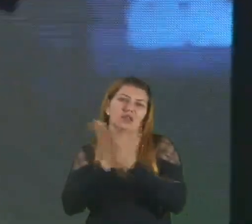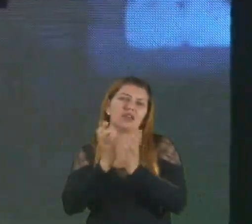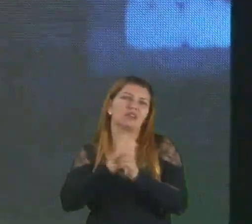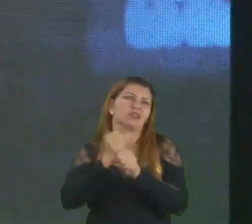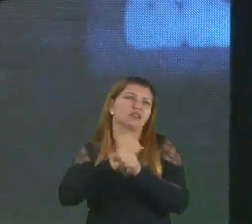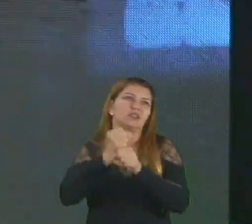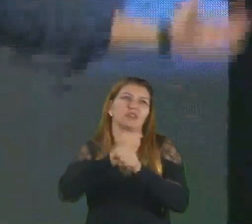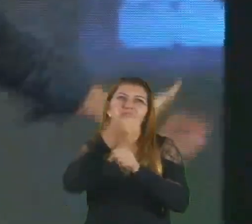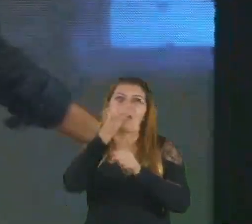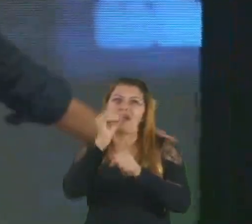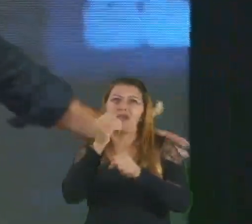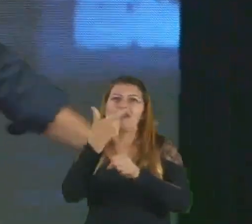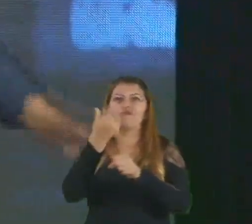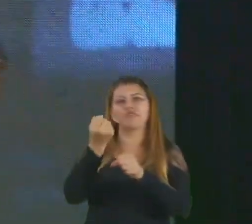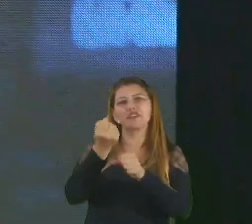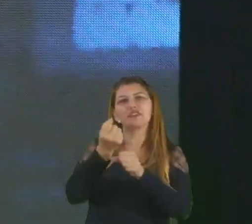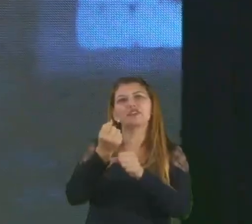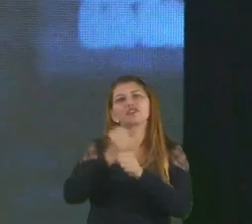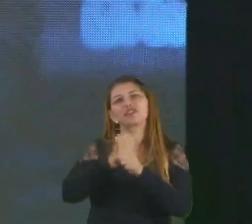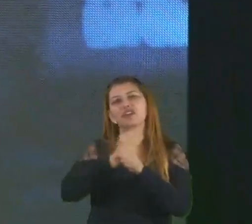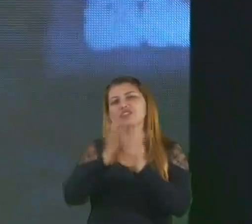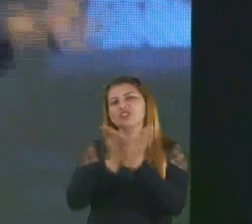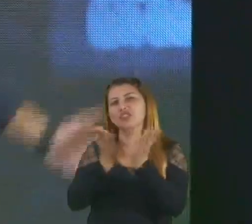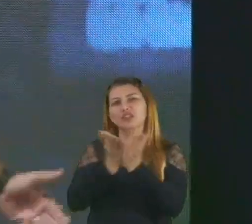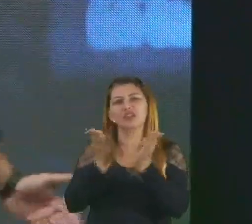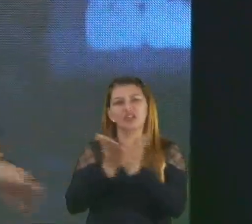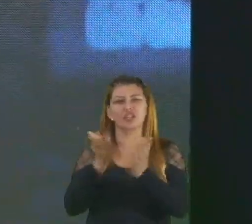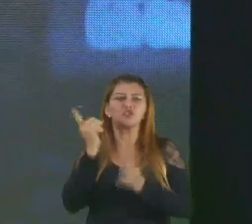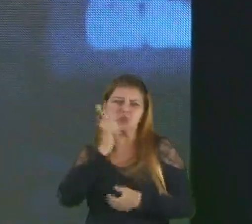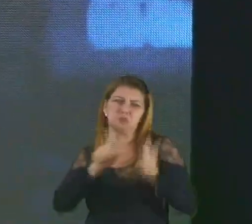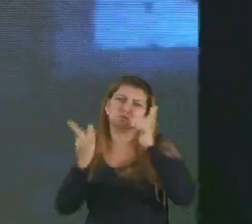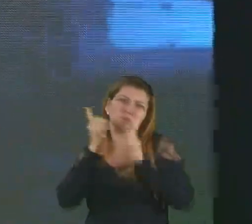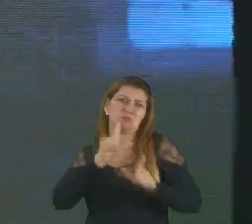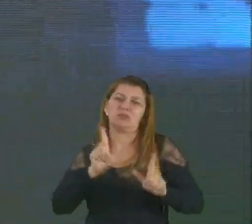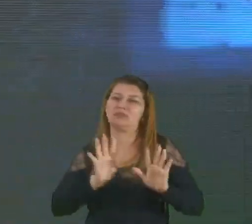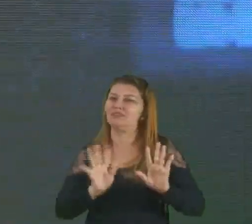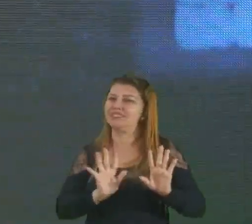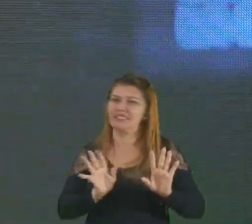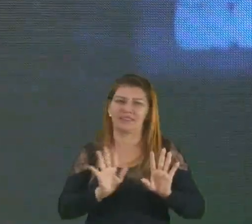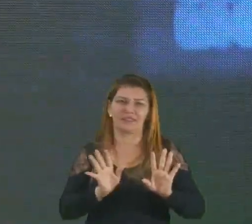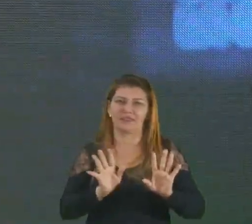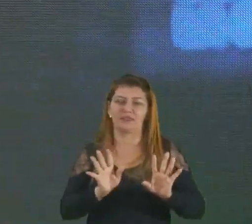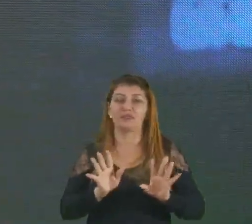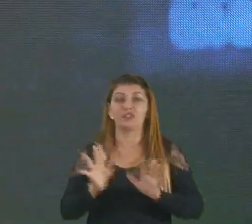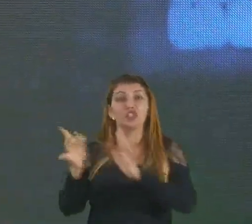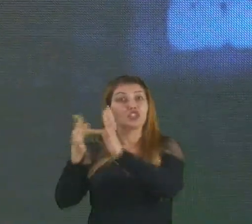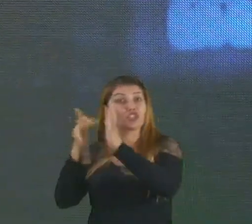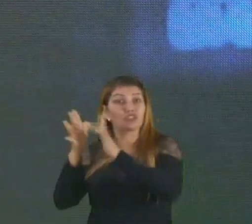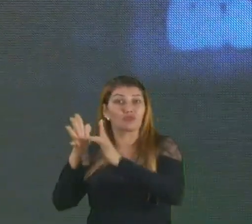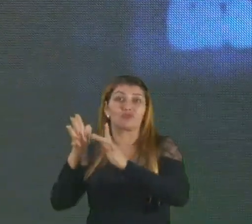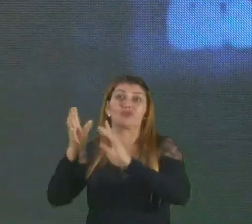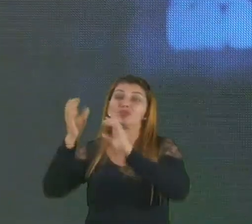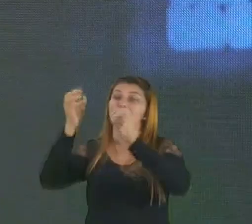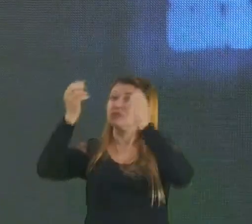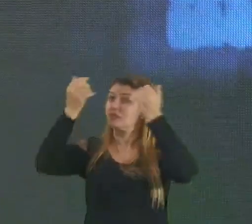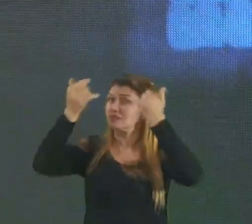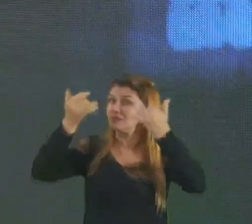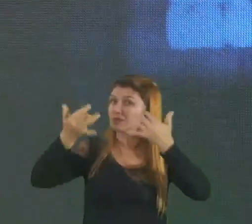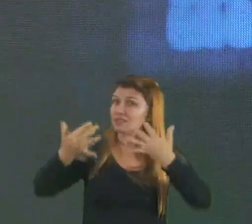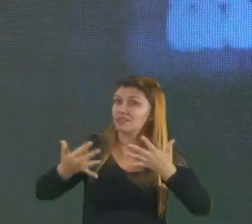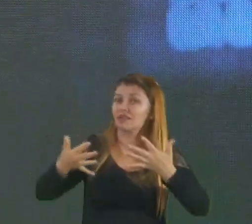já tenho 15, já tenho 20 anos, eu vou tirar isso de letra. Não, Jesus está dizendo aqui, queridos, que